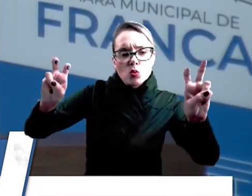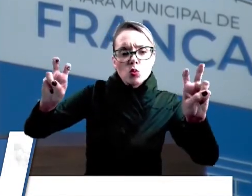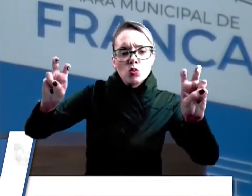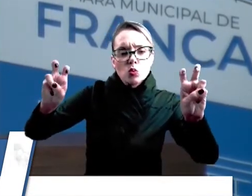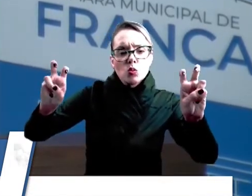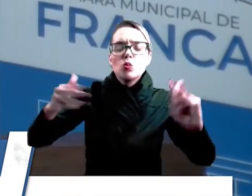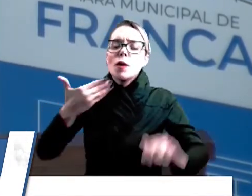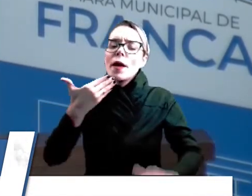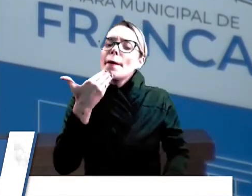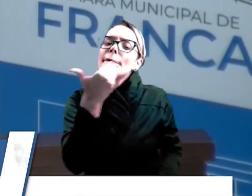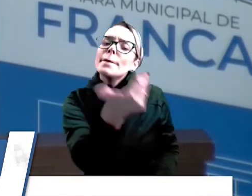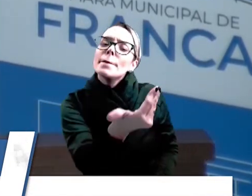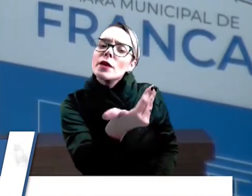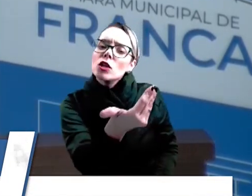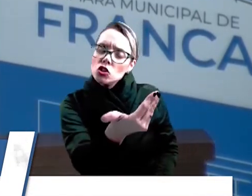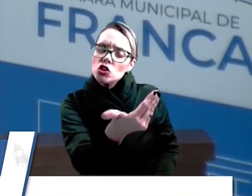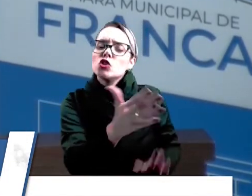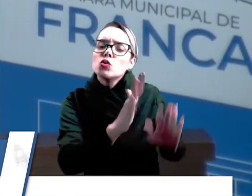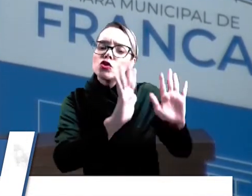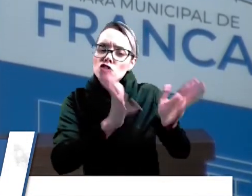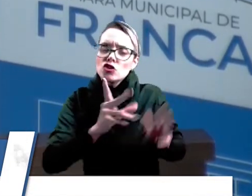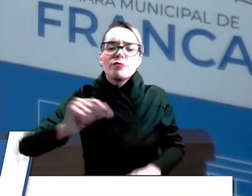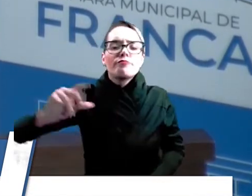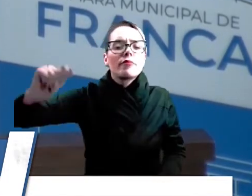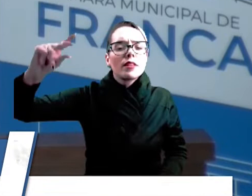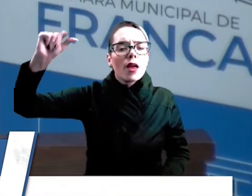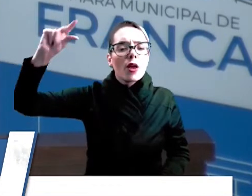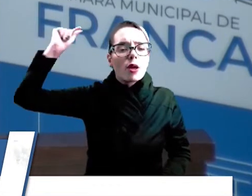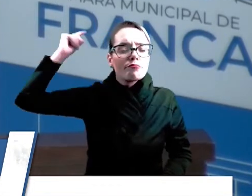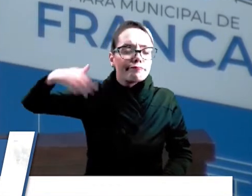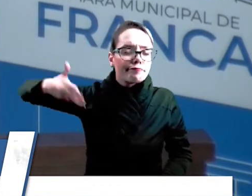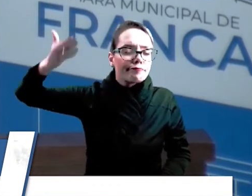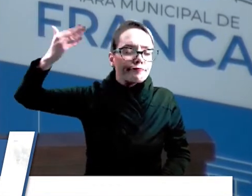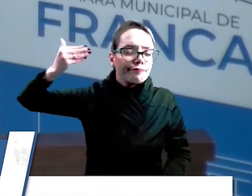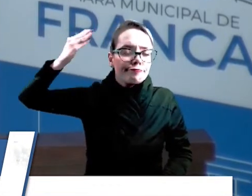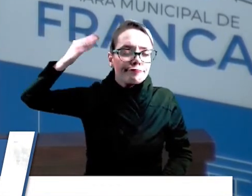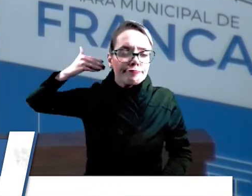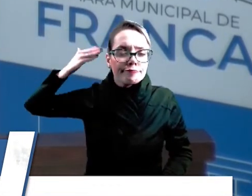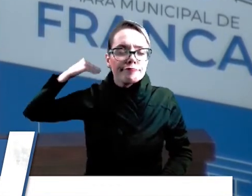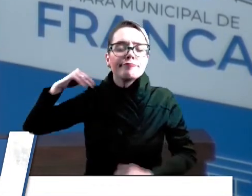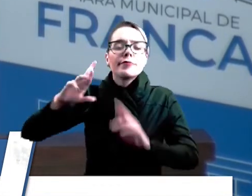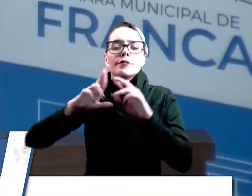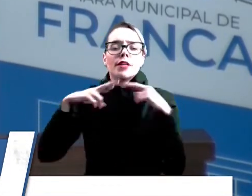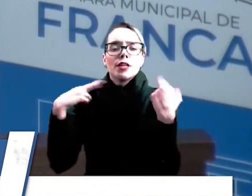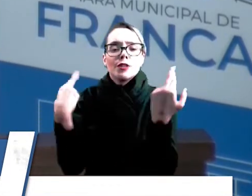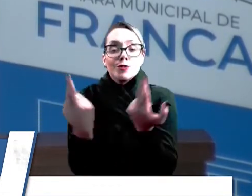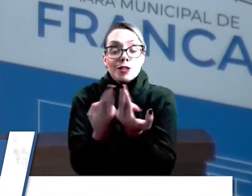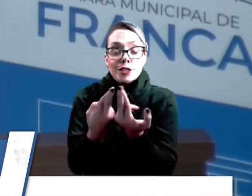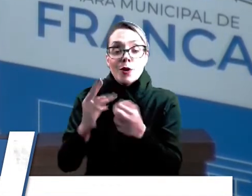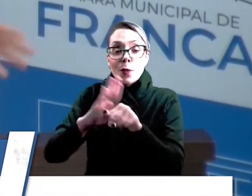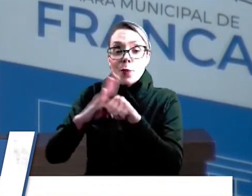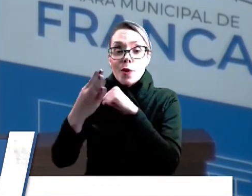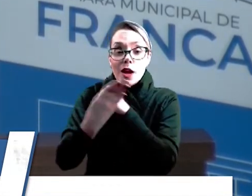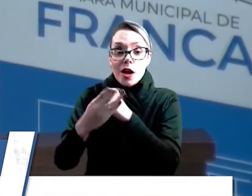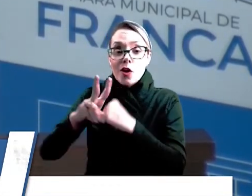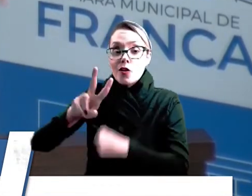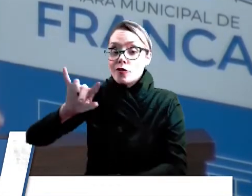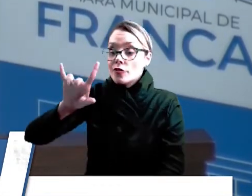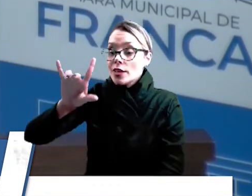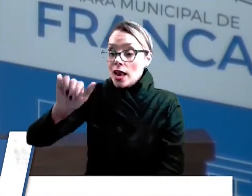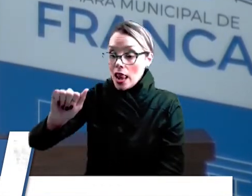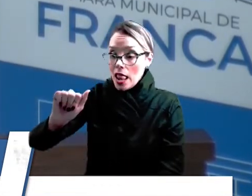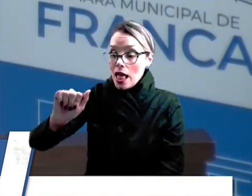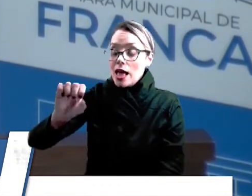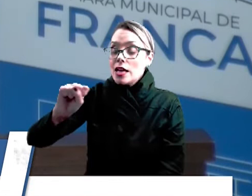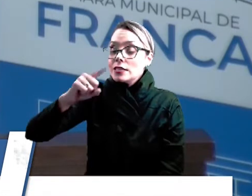algum tempo, inclusive foi tema de uma reunião com o pessoal lá da Vila São Sebastião, do Cinquentão, que joga lá no campo